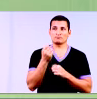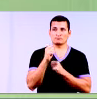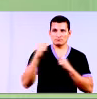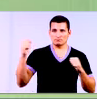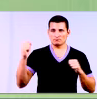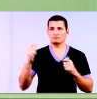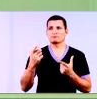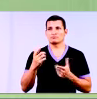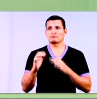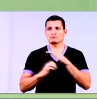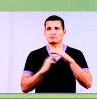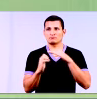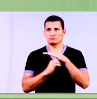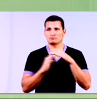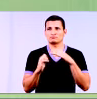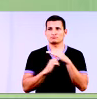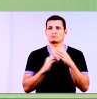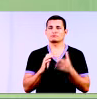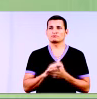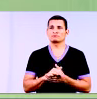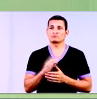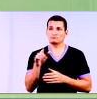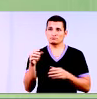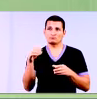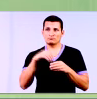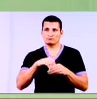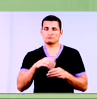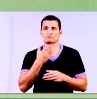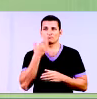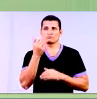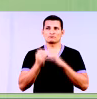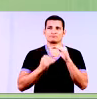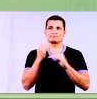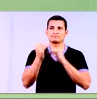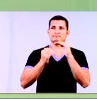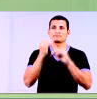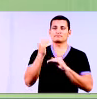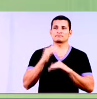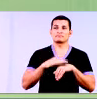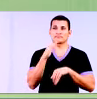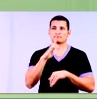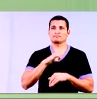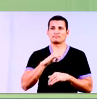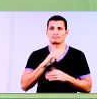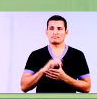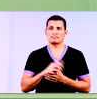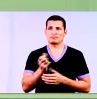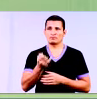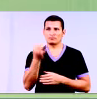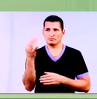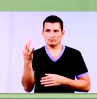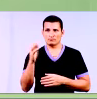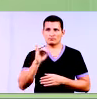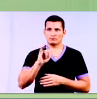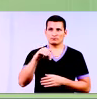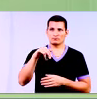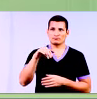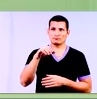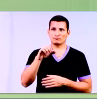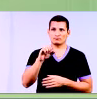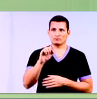trazer esse controlador para dentro, porque se melhora o desempenho demais, demais, demais. Ok? A quantidade de instruções que o